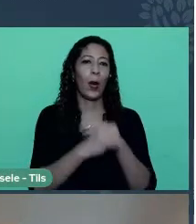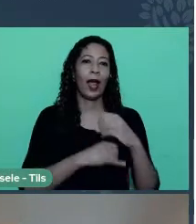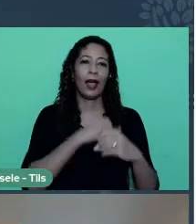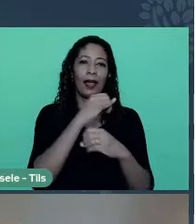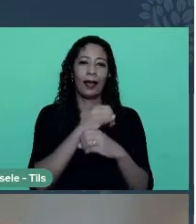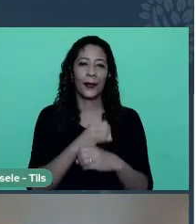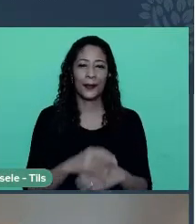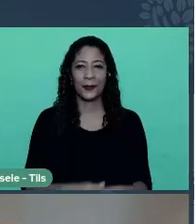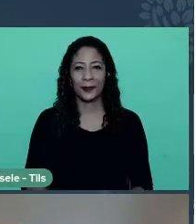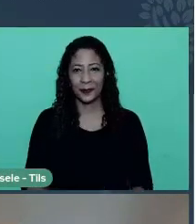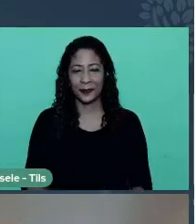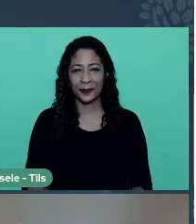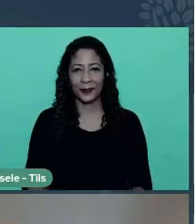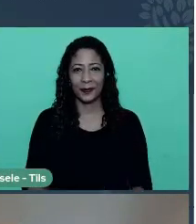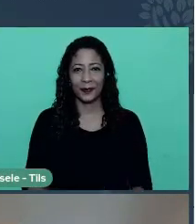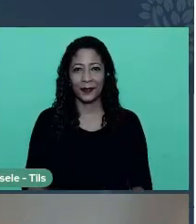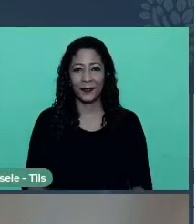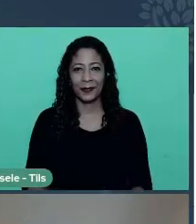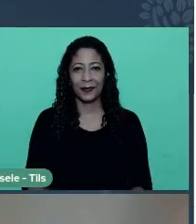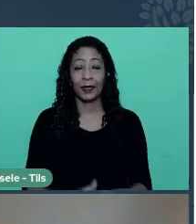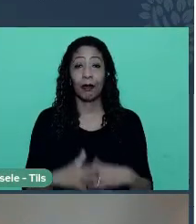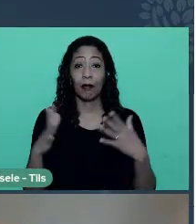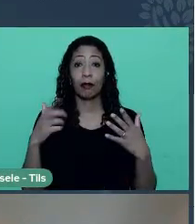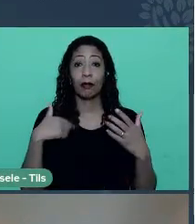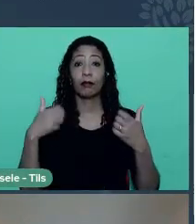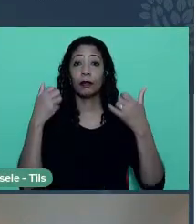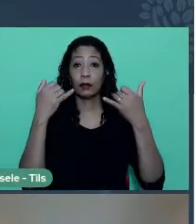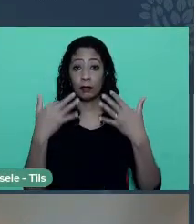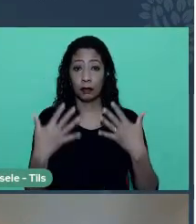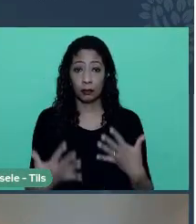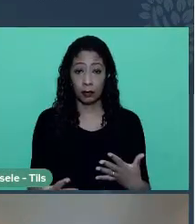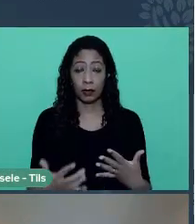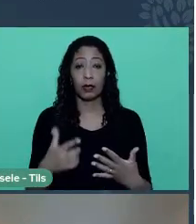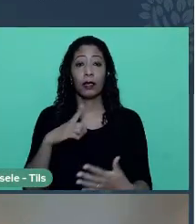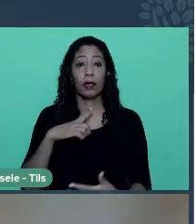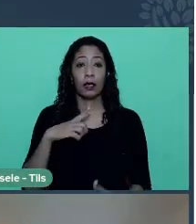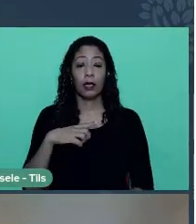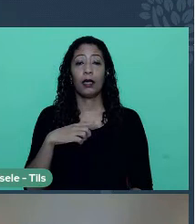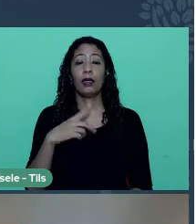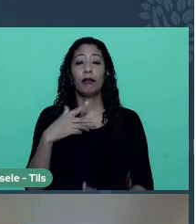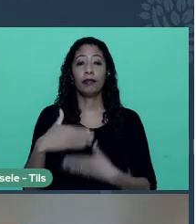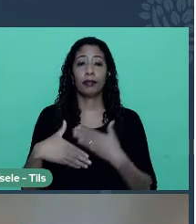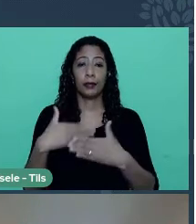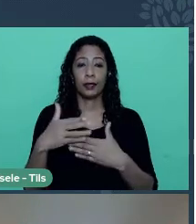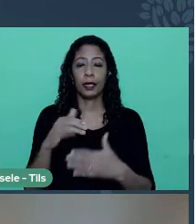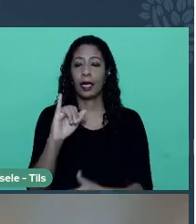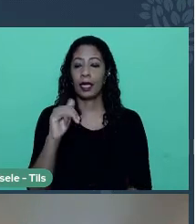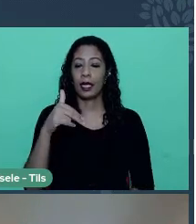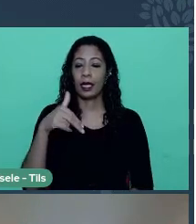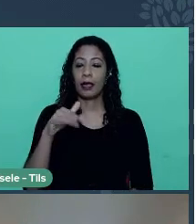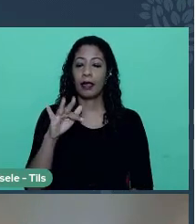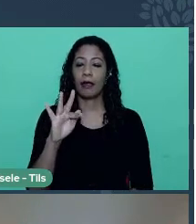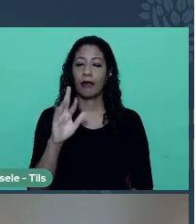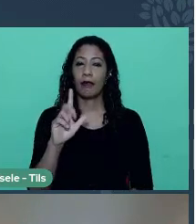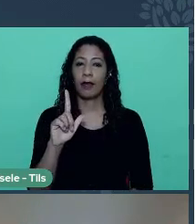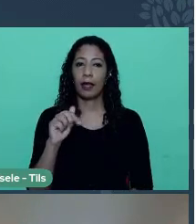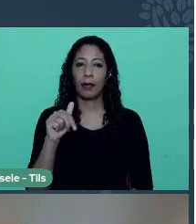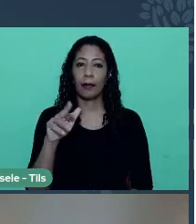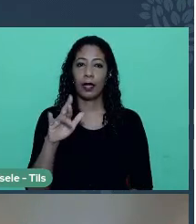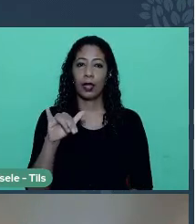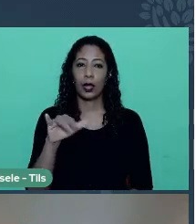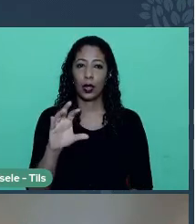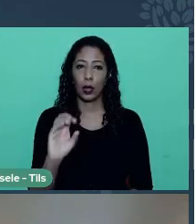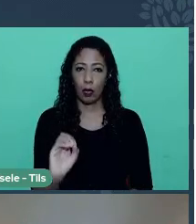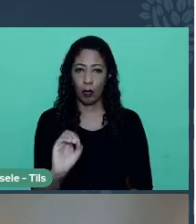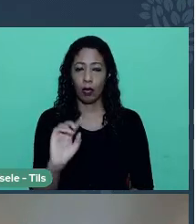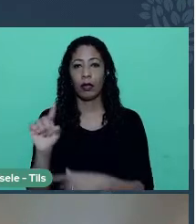Então, como eu estava falando, um outro agravante, além do processo inflamatório, é que, ou talvez até conectado a